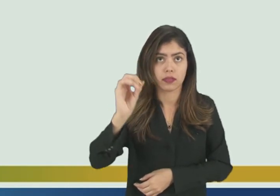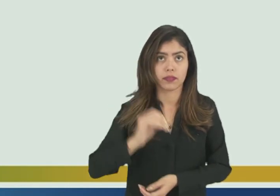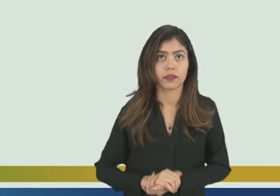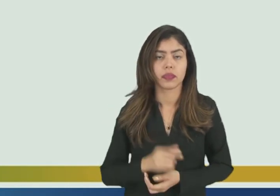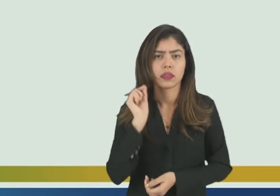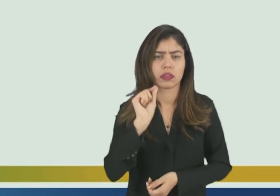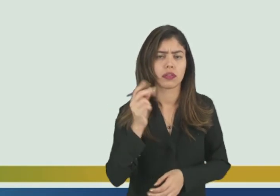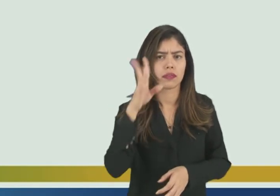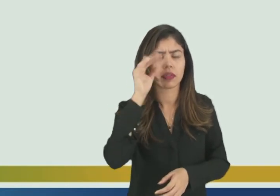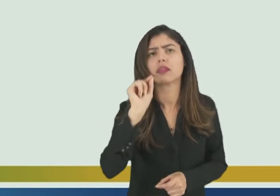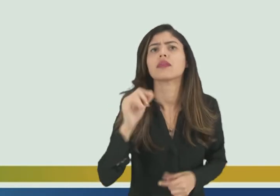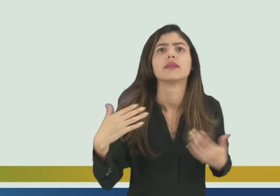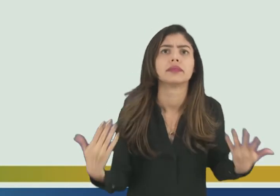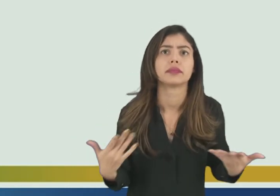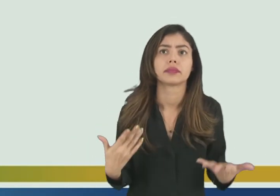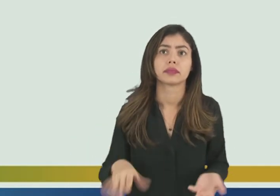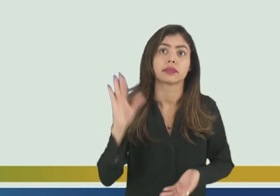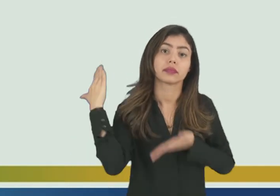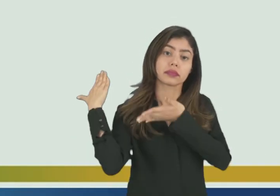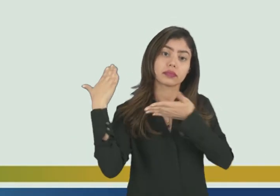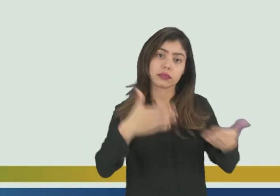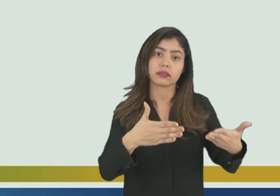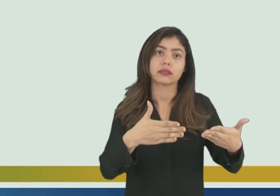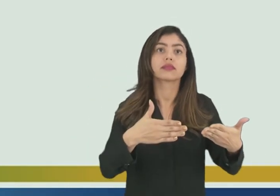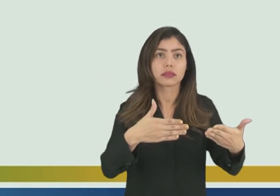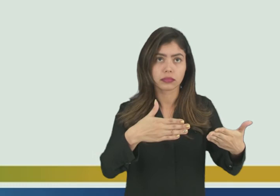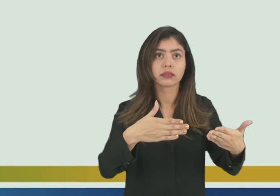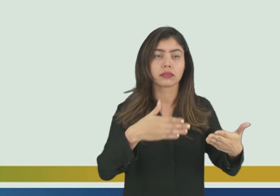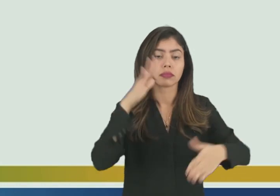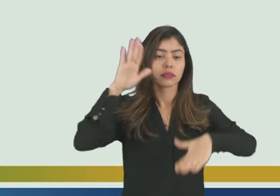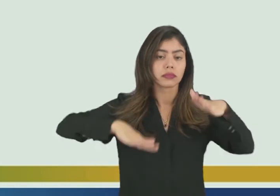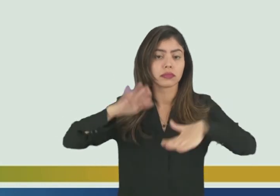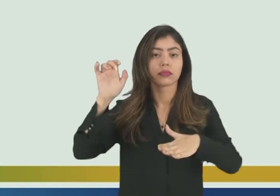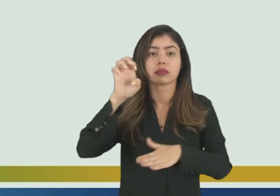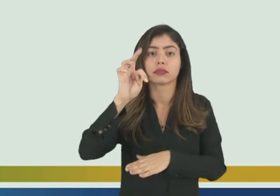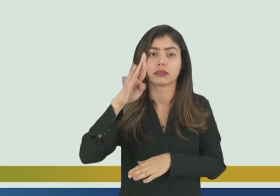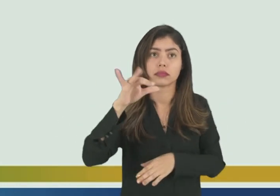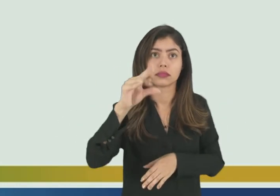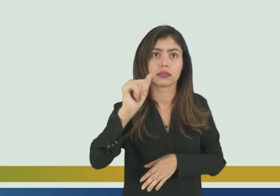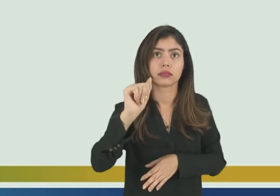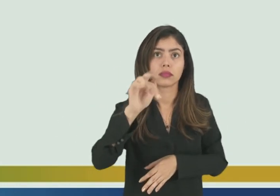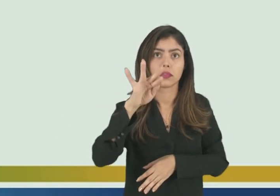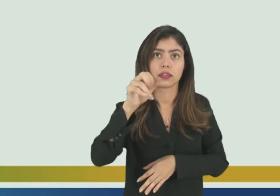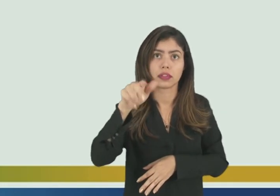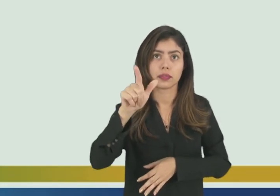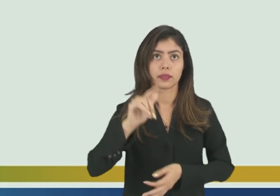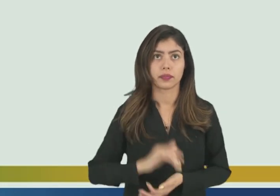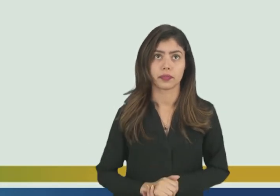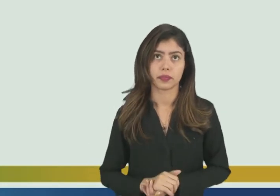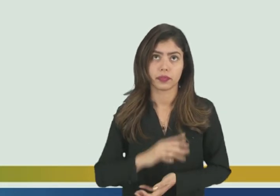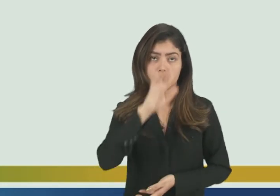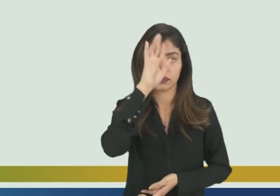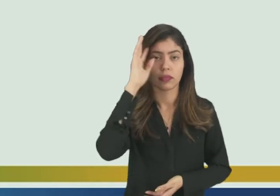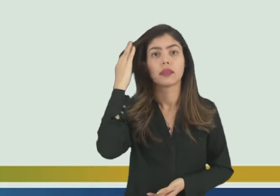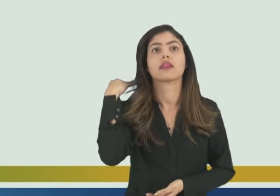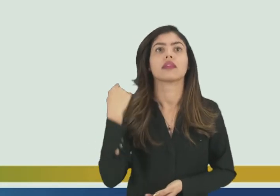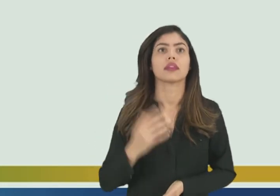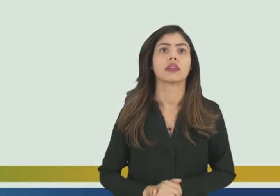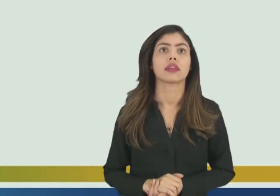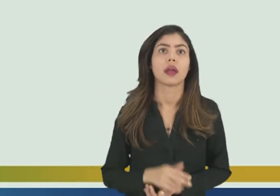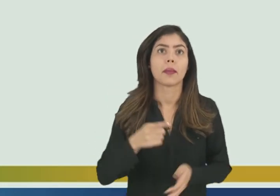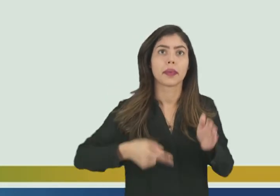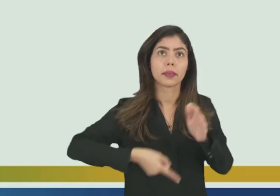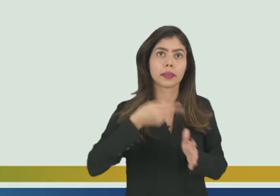a questão quer que a gente faça? Que a gente determine a variação de entalpia do fenol. Então vamos à resolução. Primeiro